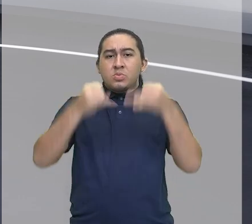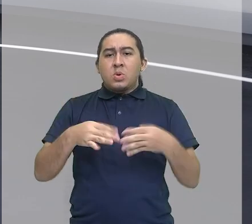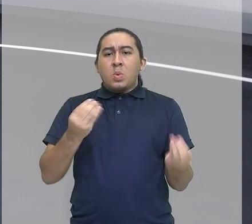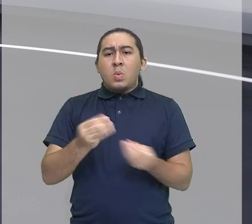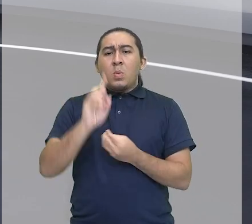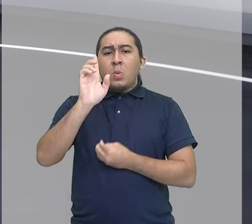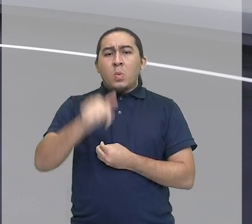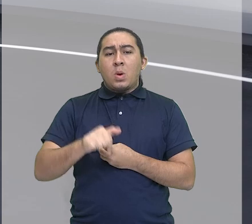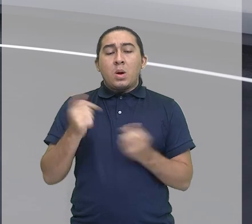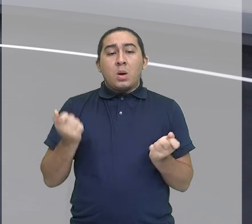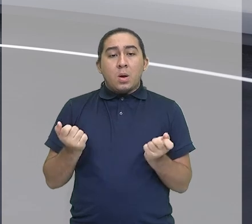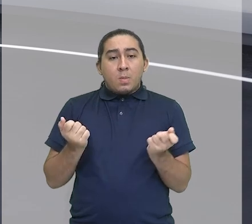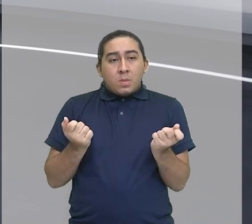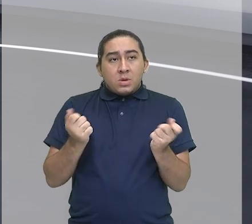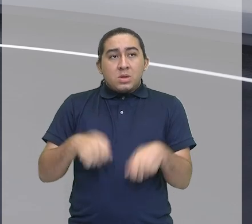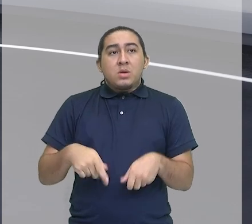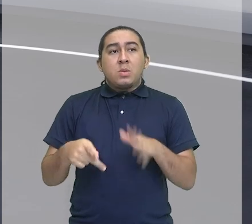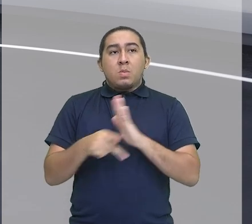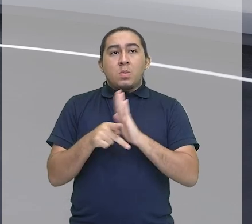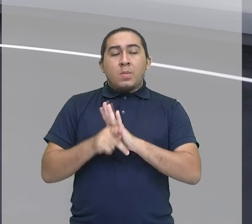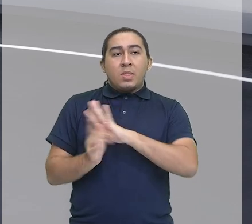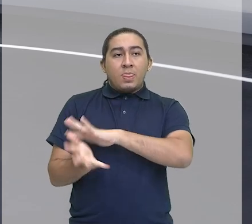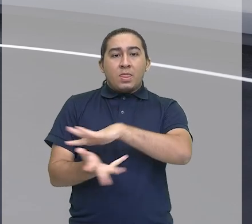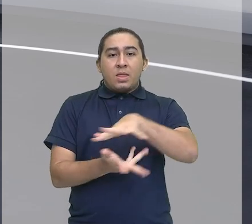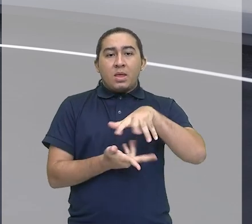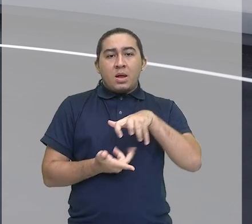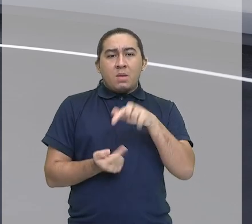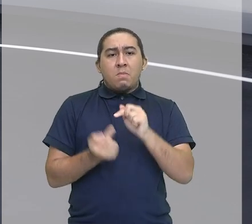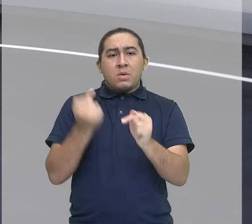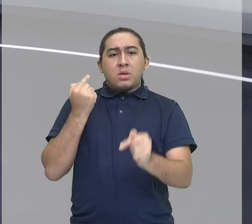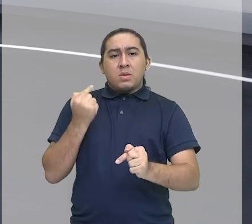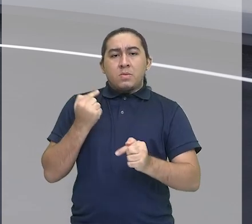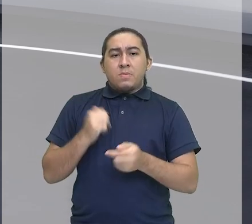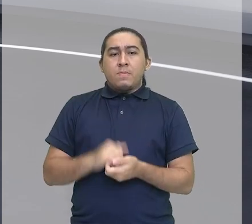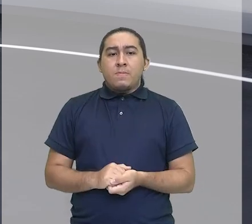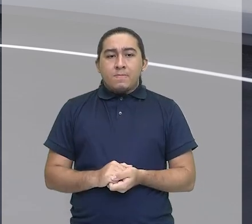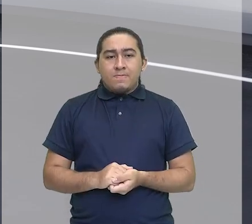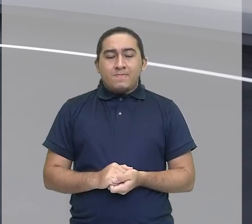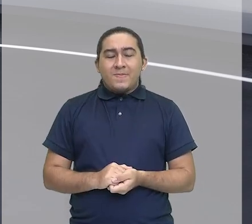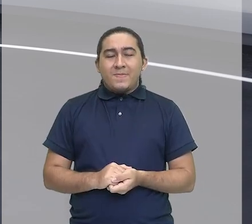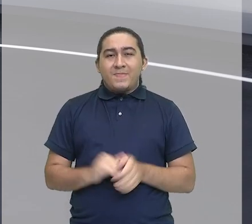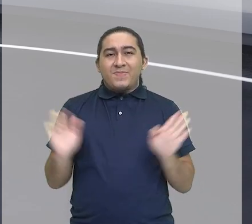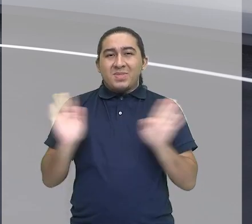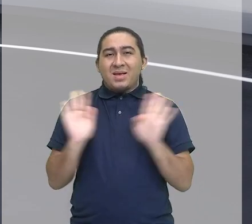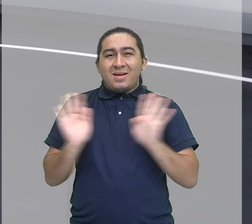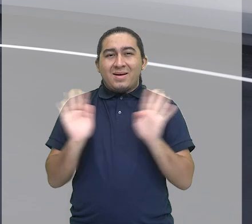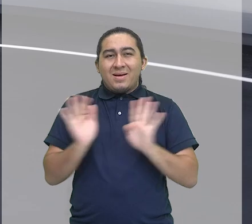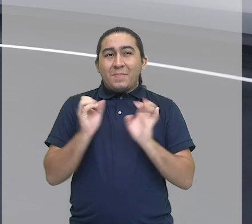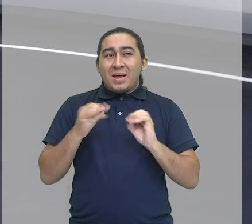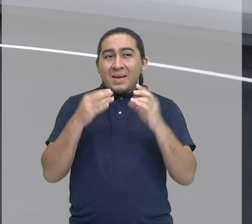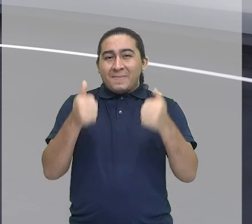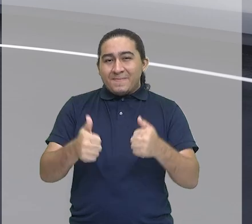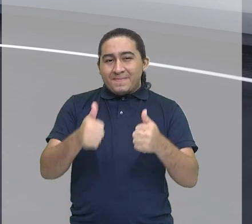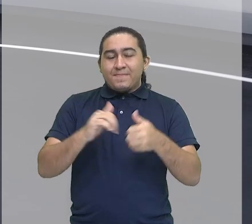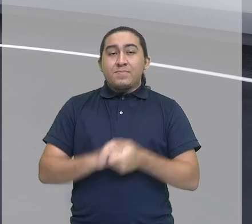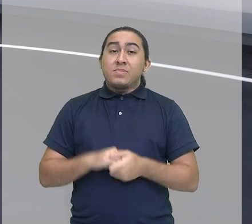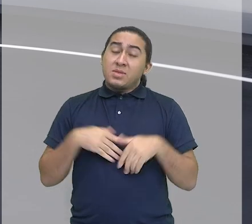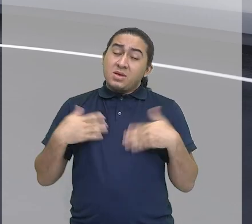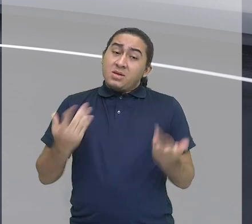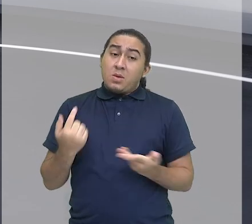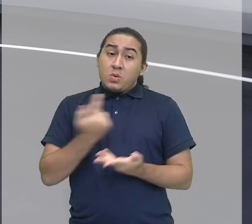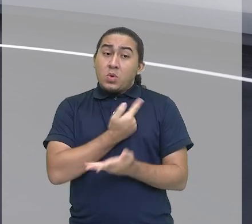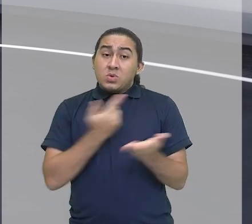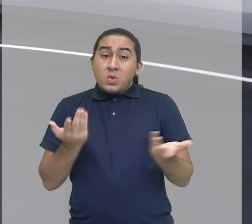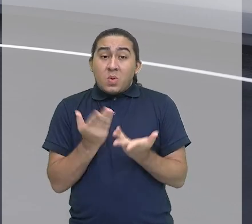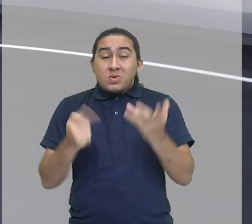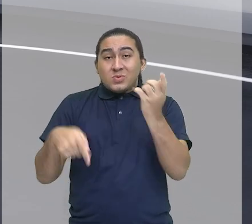as condições da Terra primitiva naquela época. Olá, Dayson, tudo bem? Pois é, vamos falar um